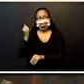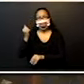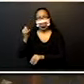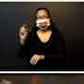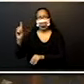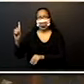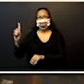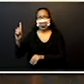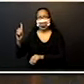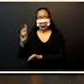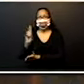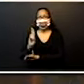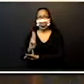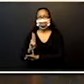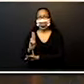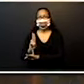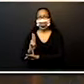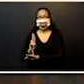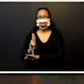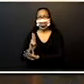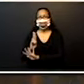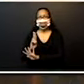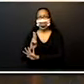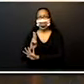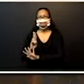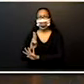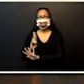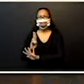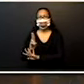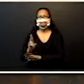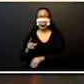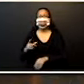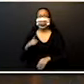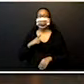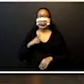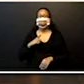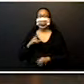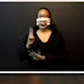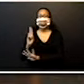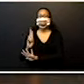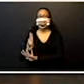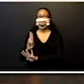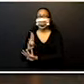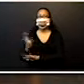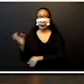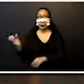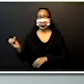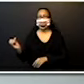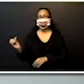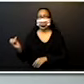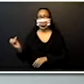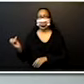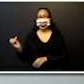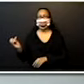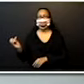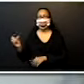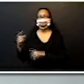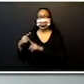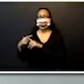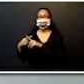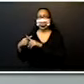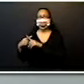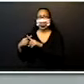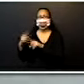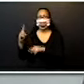coisa vezes 1. Quanto que tem aqui na minha unidade? 6. 6 vezes